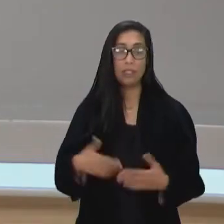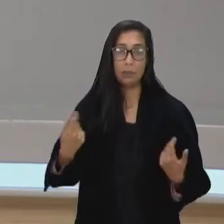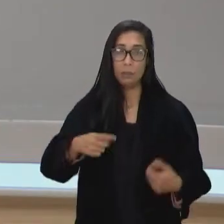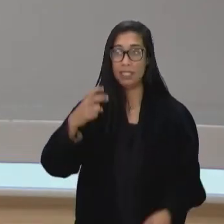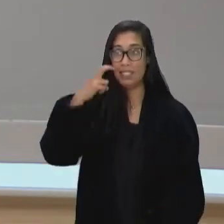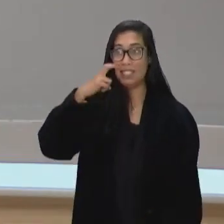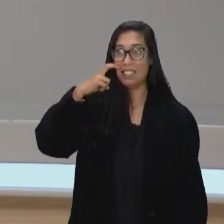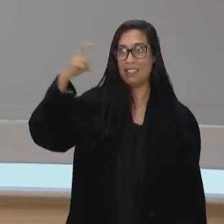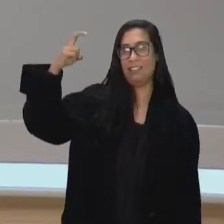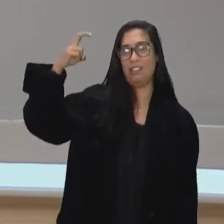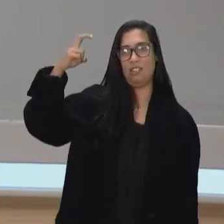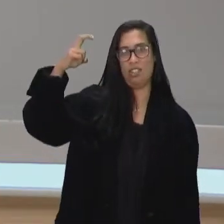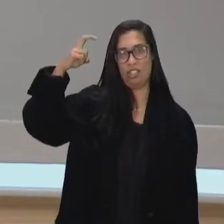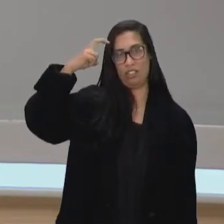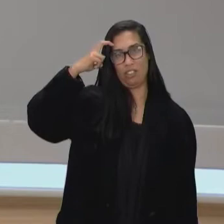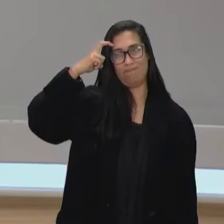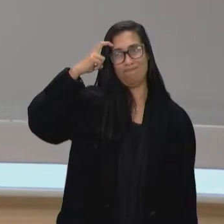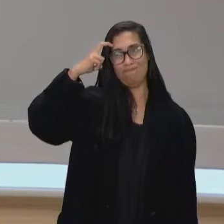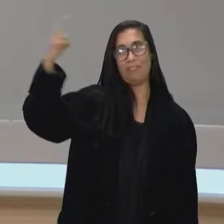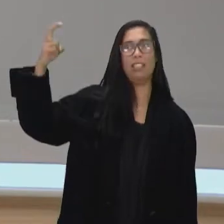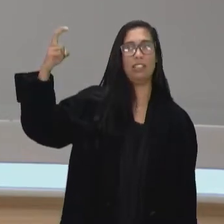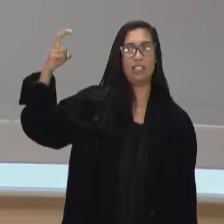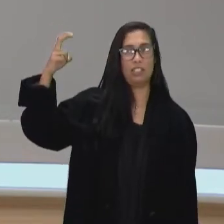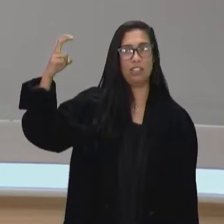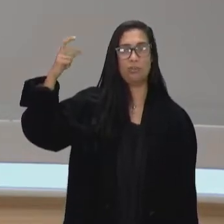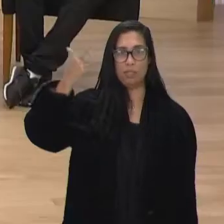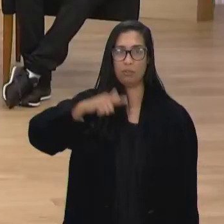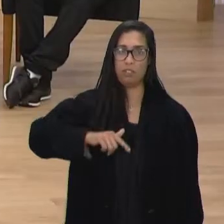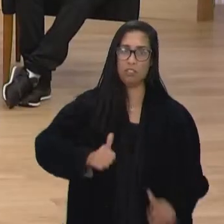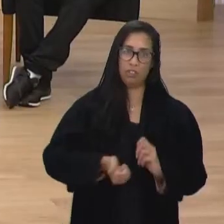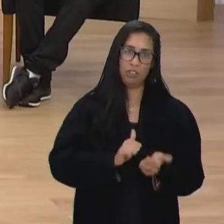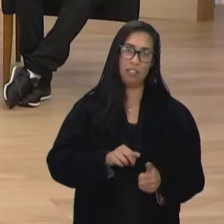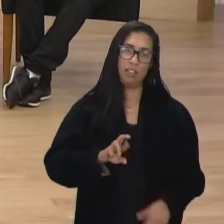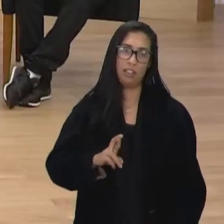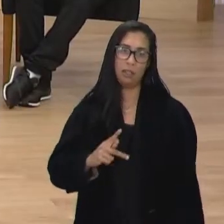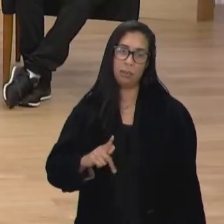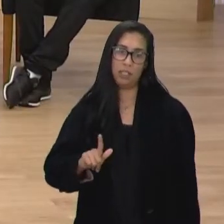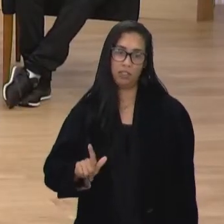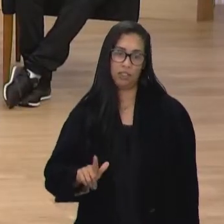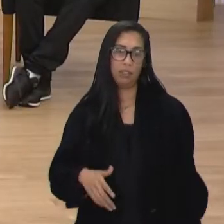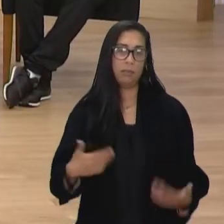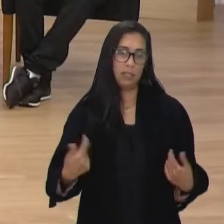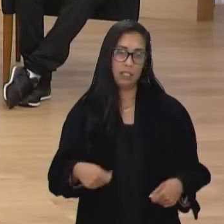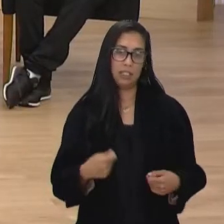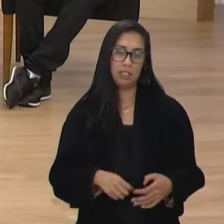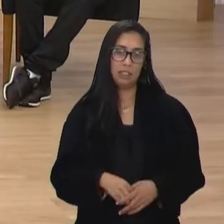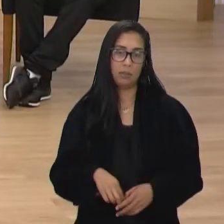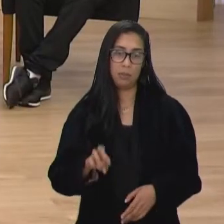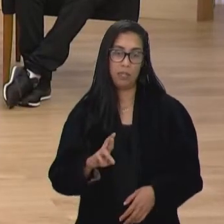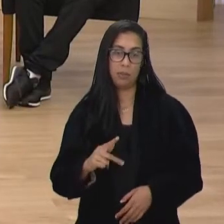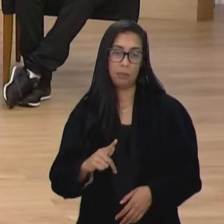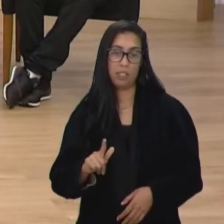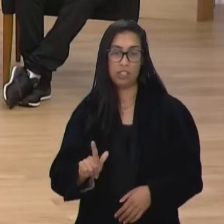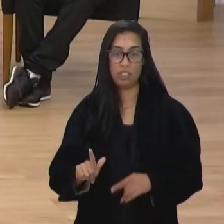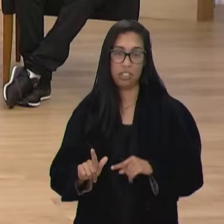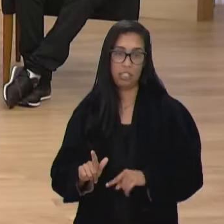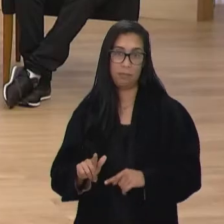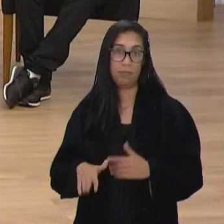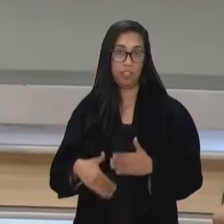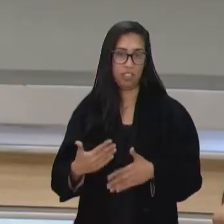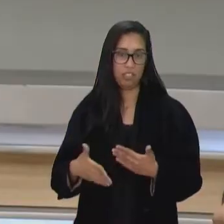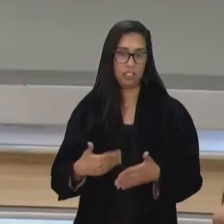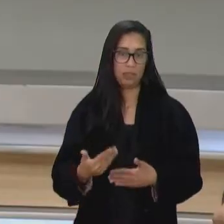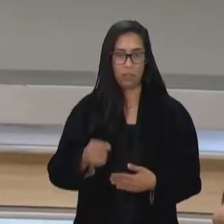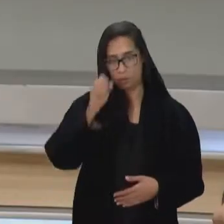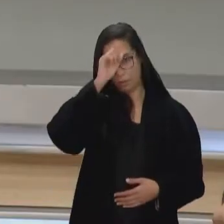para... Querendo ou não, tem que... Sim. Eu concordo. Vocês acham que o RPG ele consegue desenvolver alguma coisa em vocês, assim, A